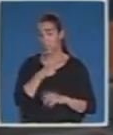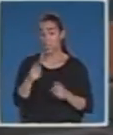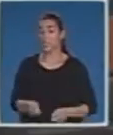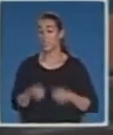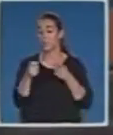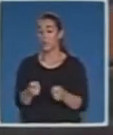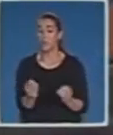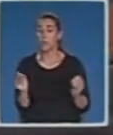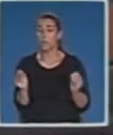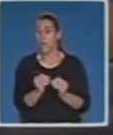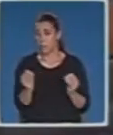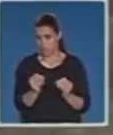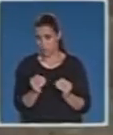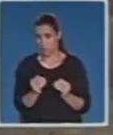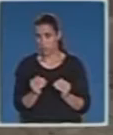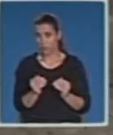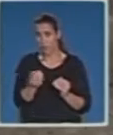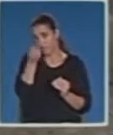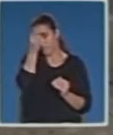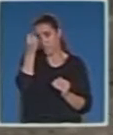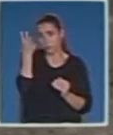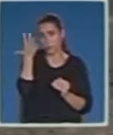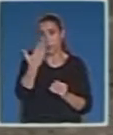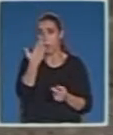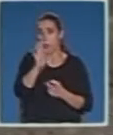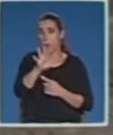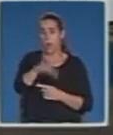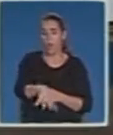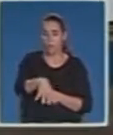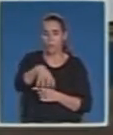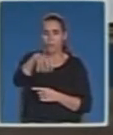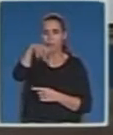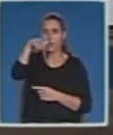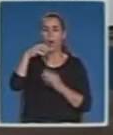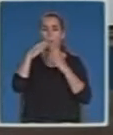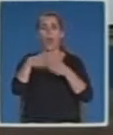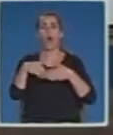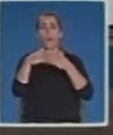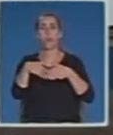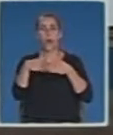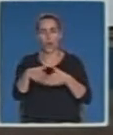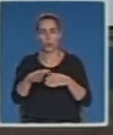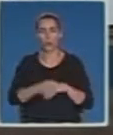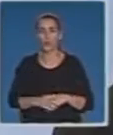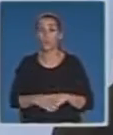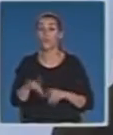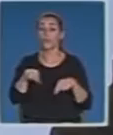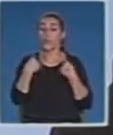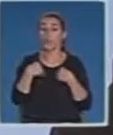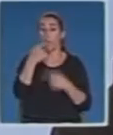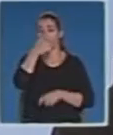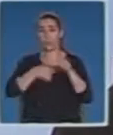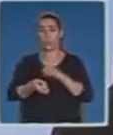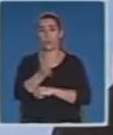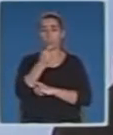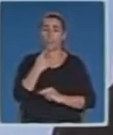mais pequenos tenham ficado para trás, como a grua para os barcos da pesca. De resto, são os próprios pescadores que se queixam